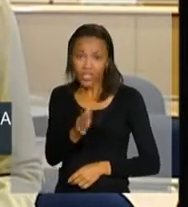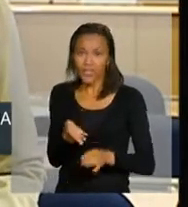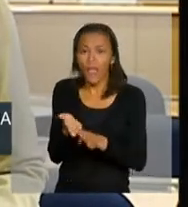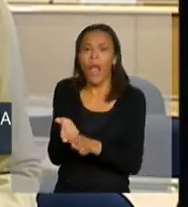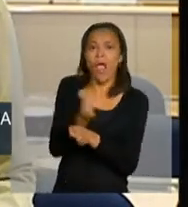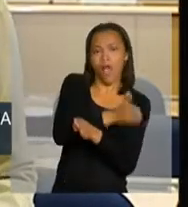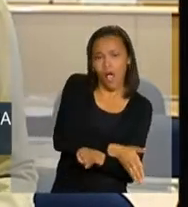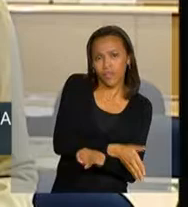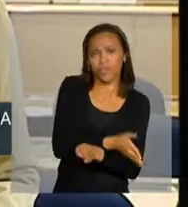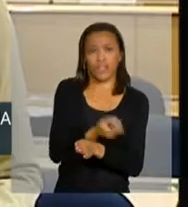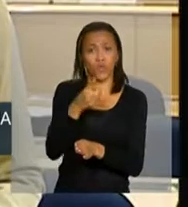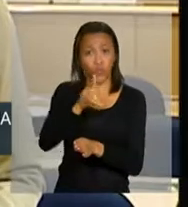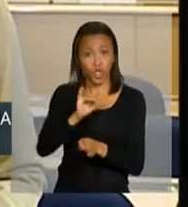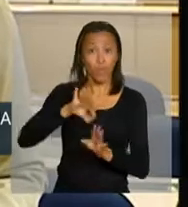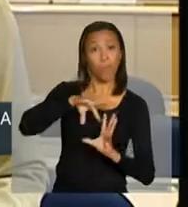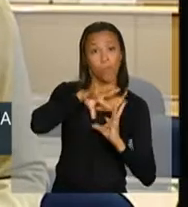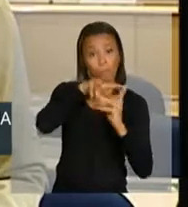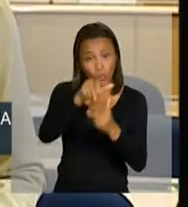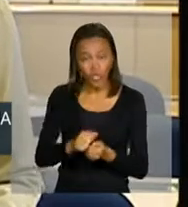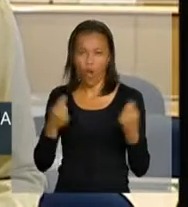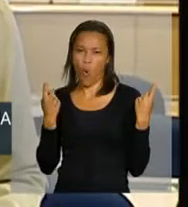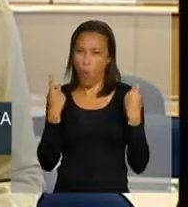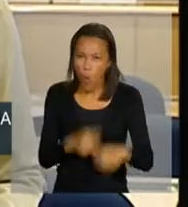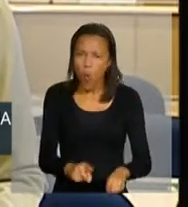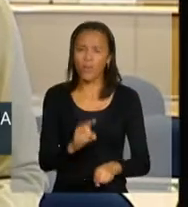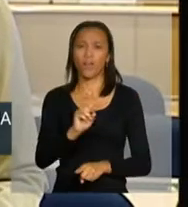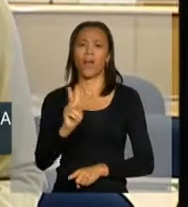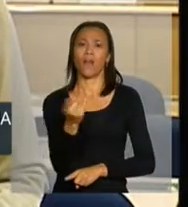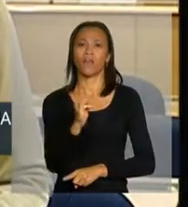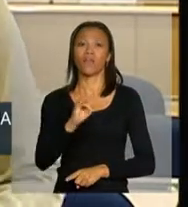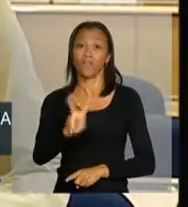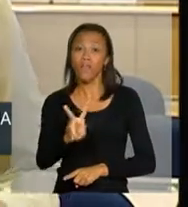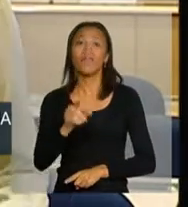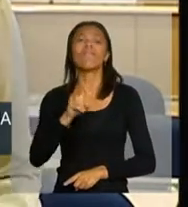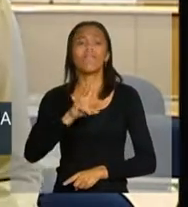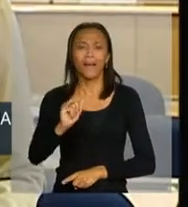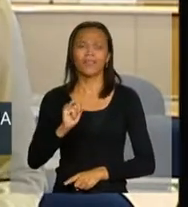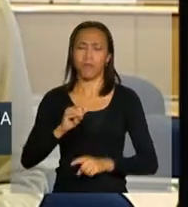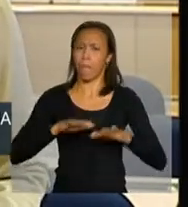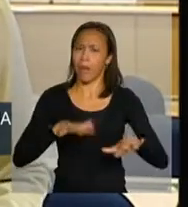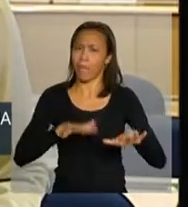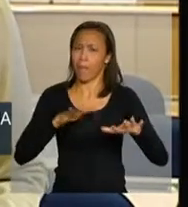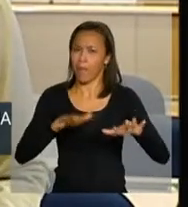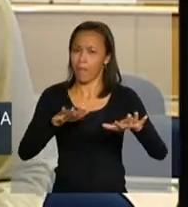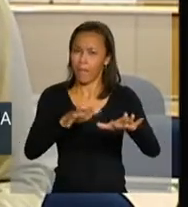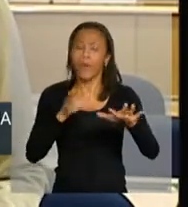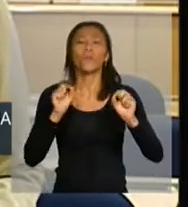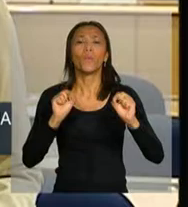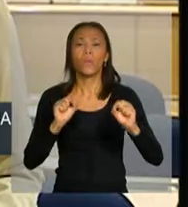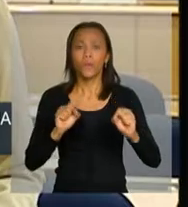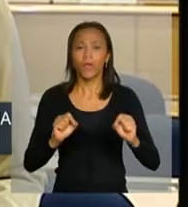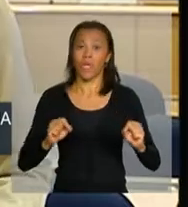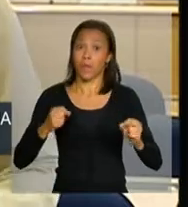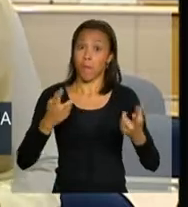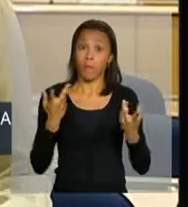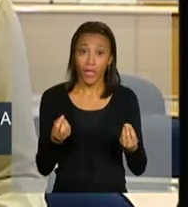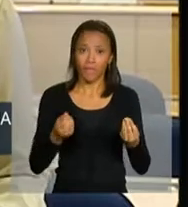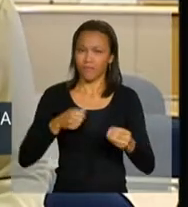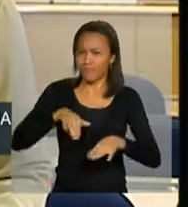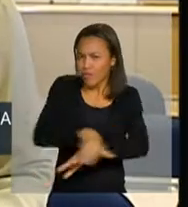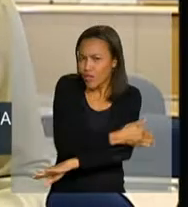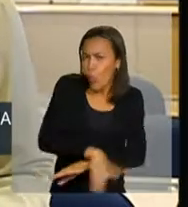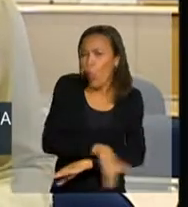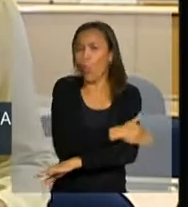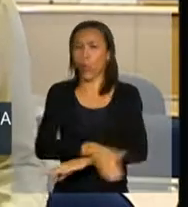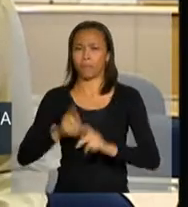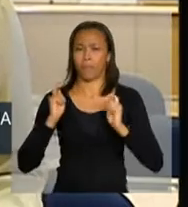mundial de luta contra a AIDS que é o dia primeiro de dezembro haverá uma grande mobilização com o ações nas